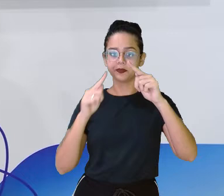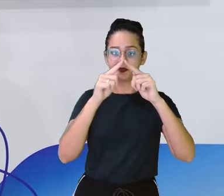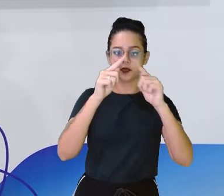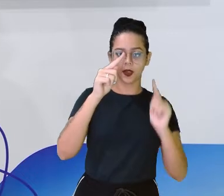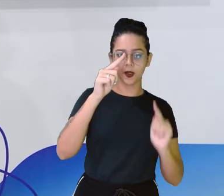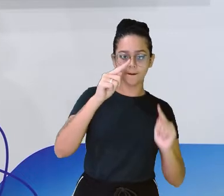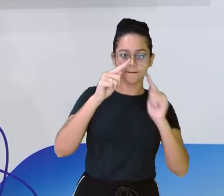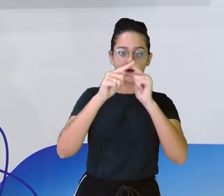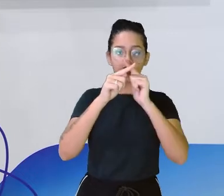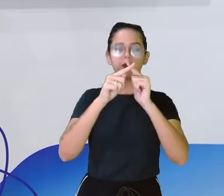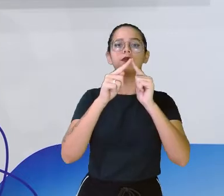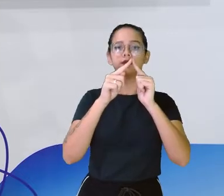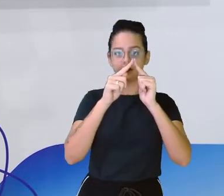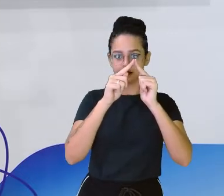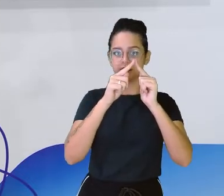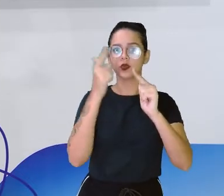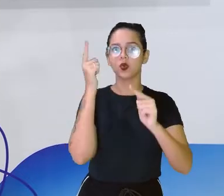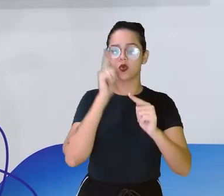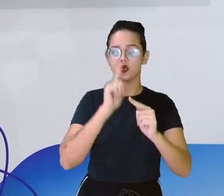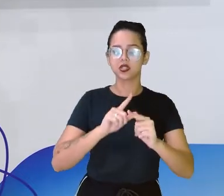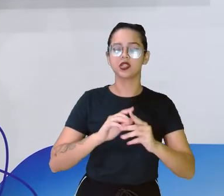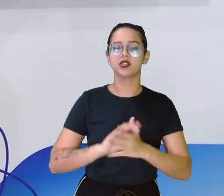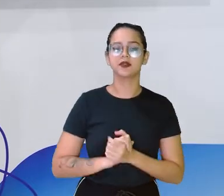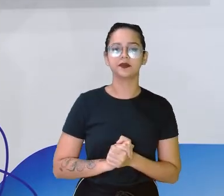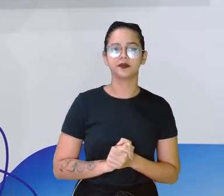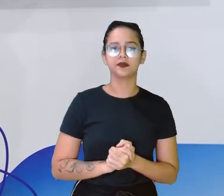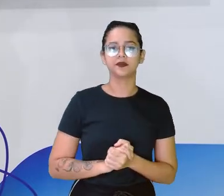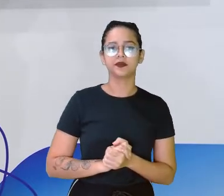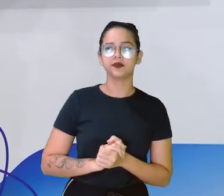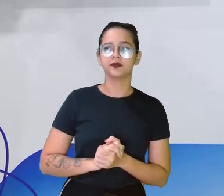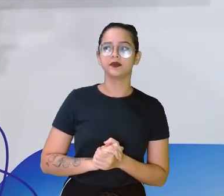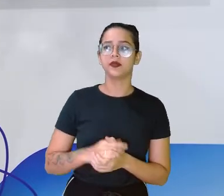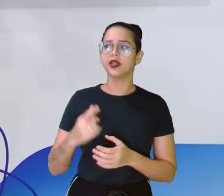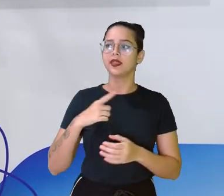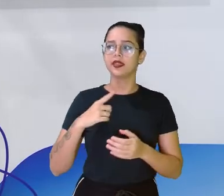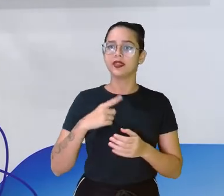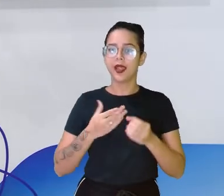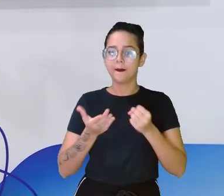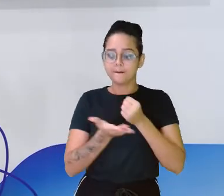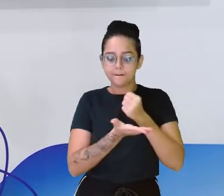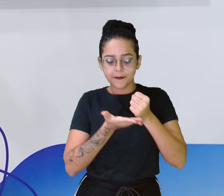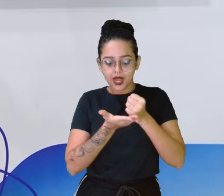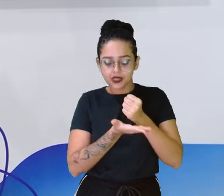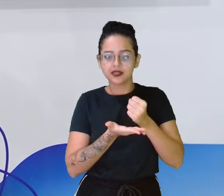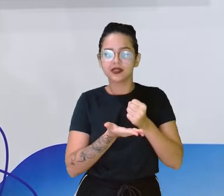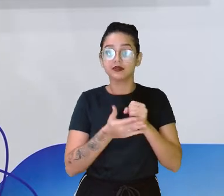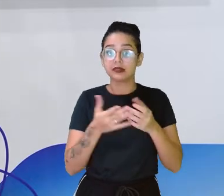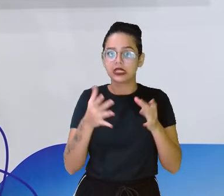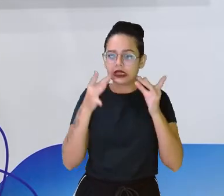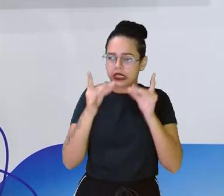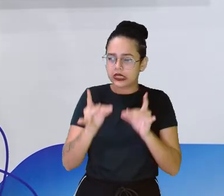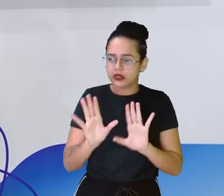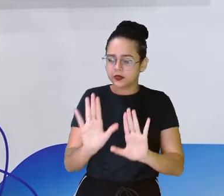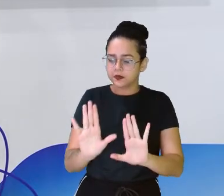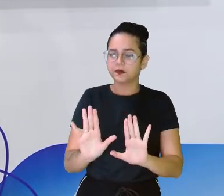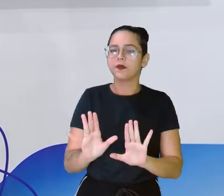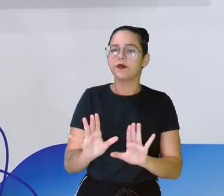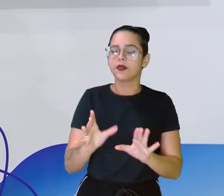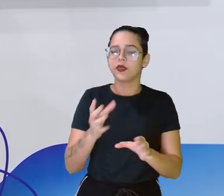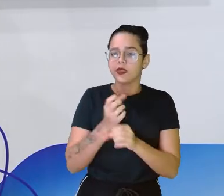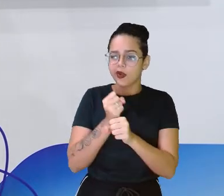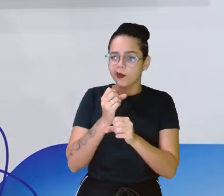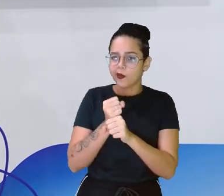um vértice a outro. E eu tenho a minha base. Um detalhe, na